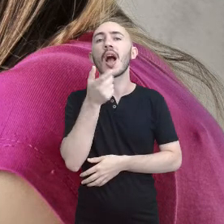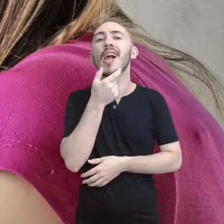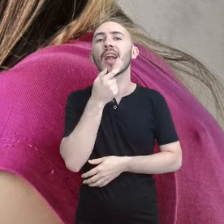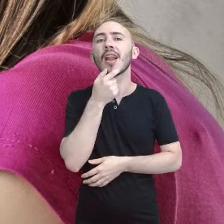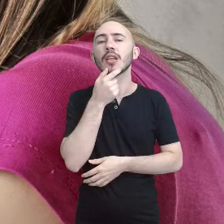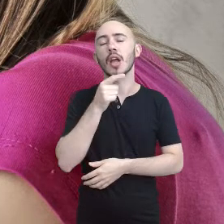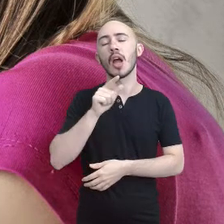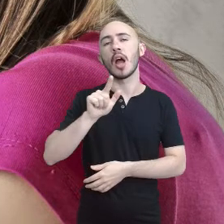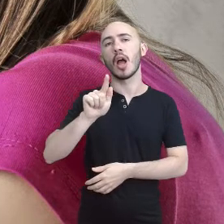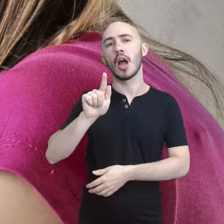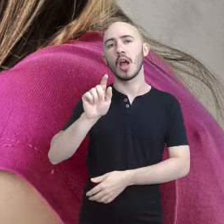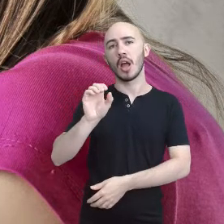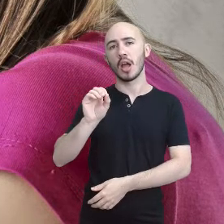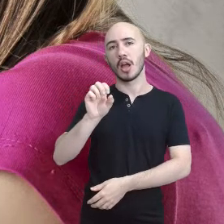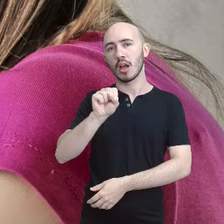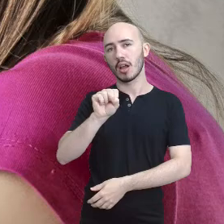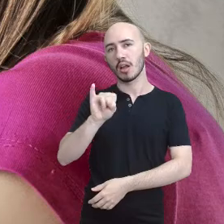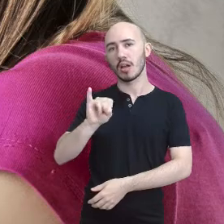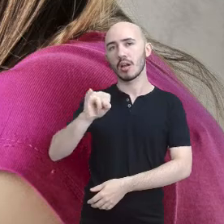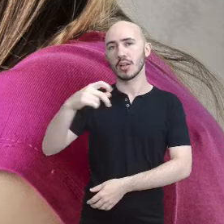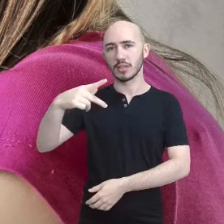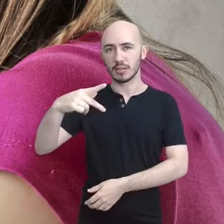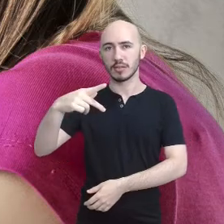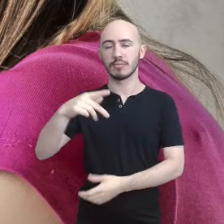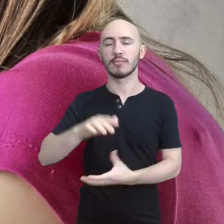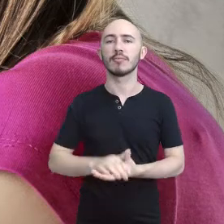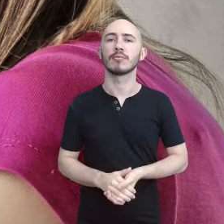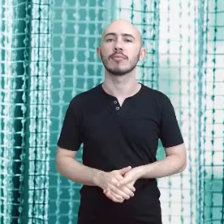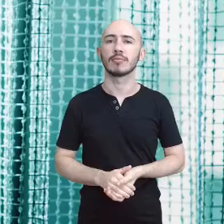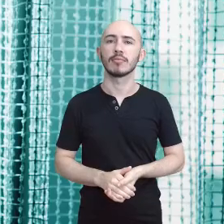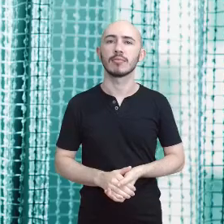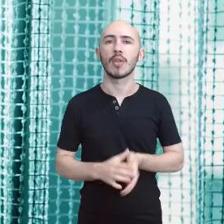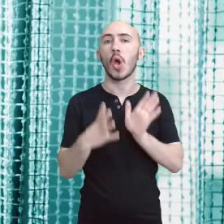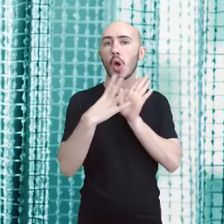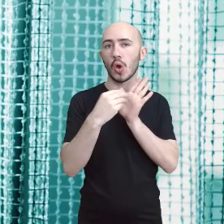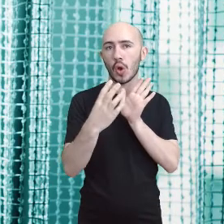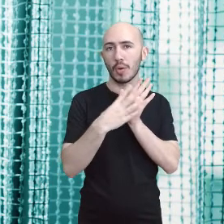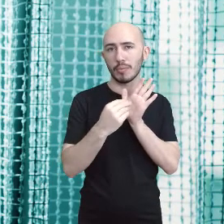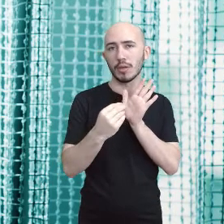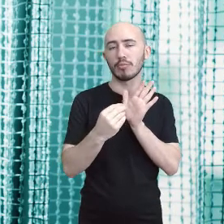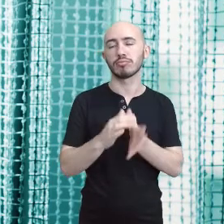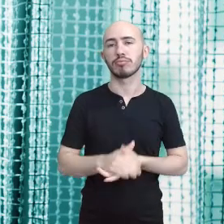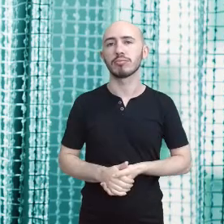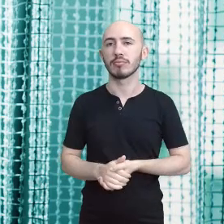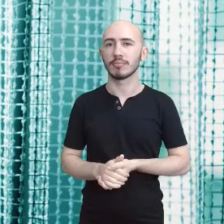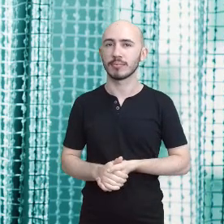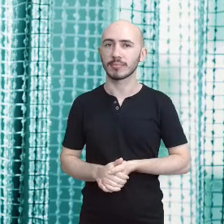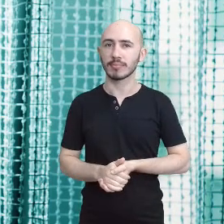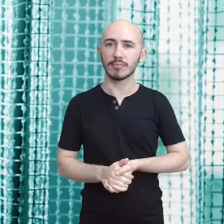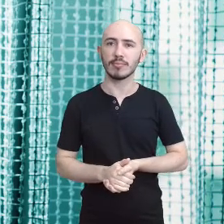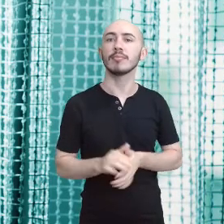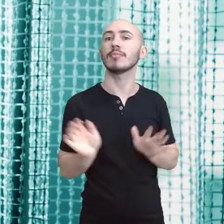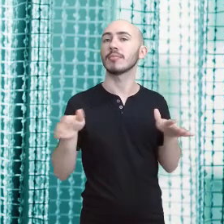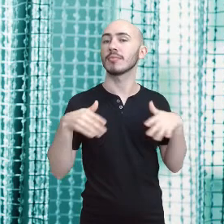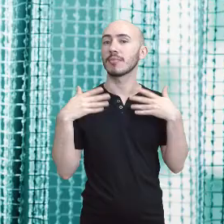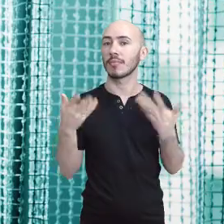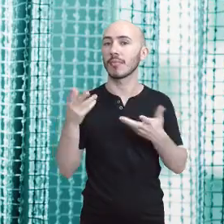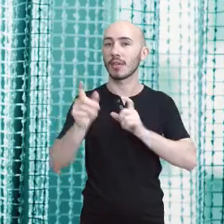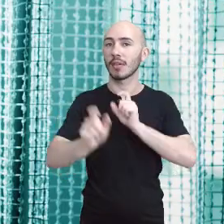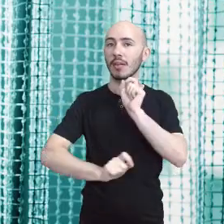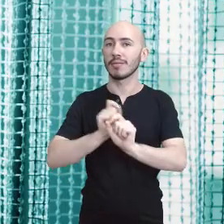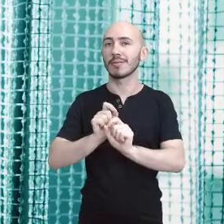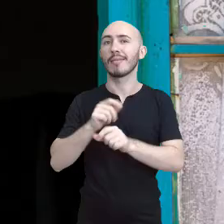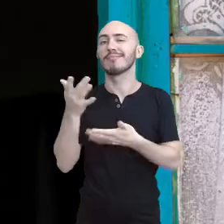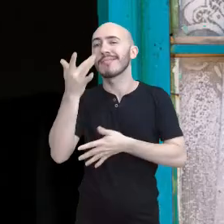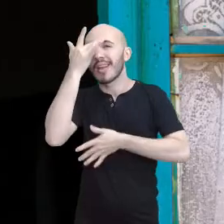Gossip. Gossip. Repita comigo em casa. Gossip. Fofoca, tá certo? Então, ó, as pessoas vão